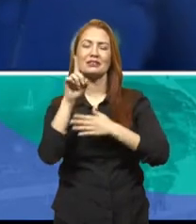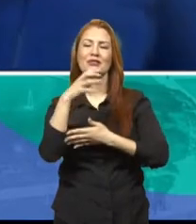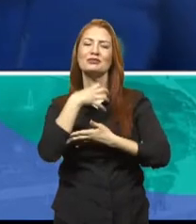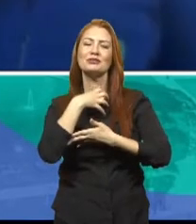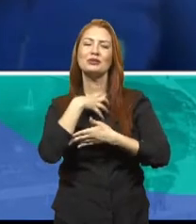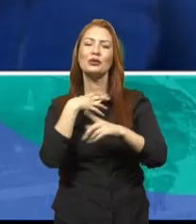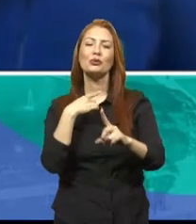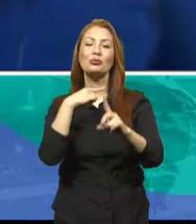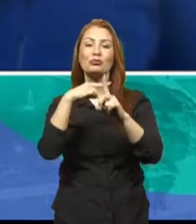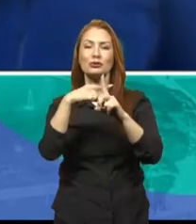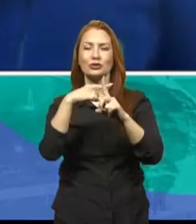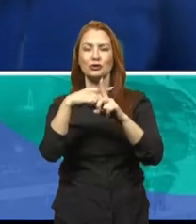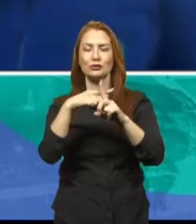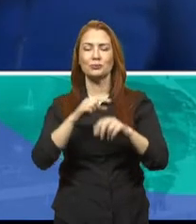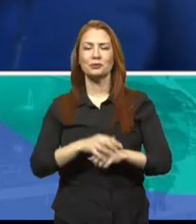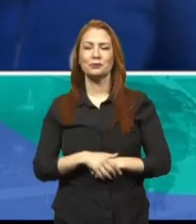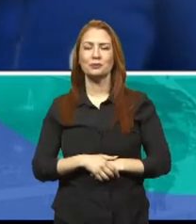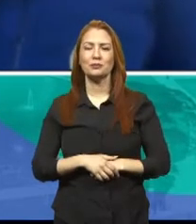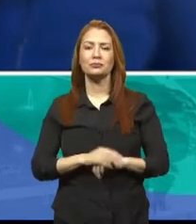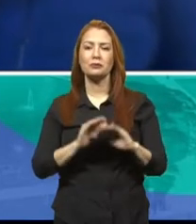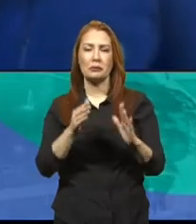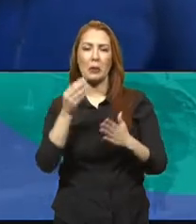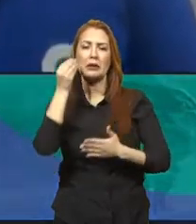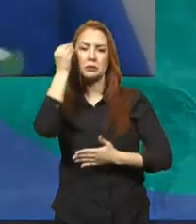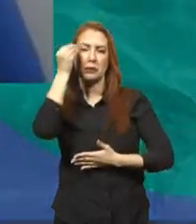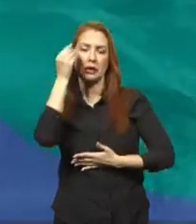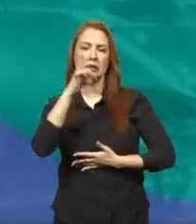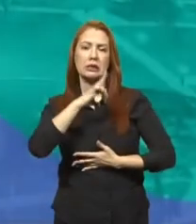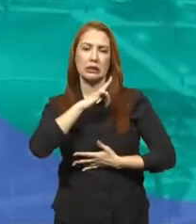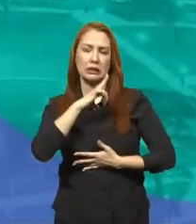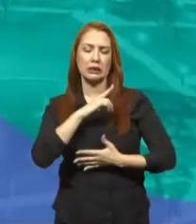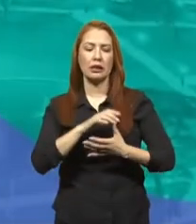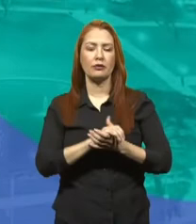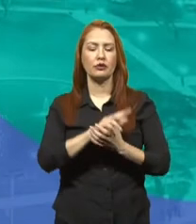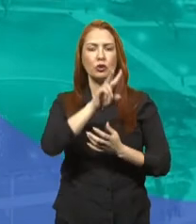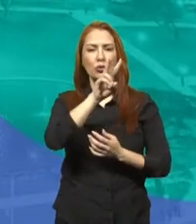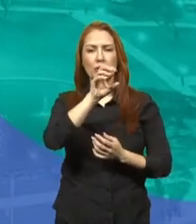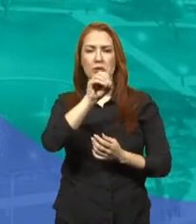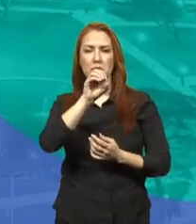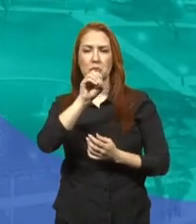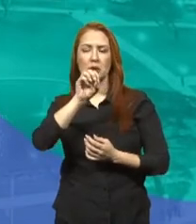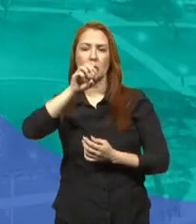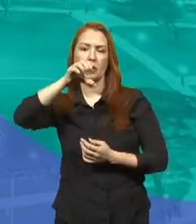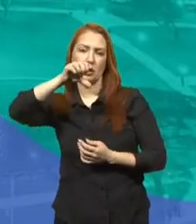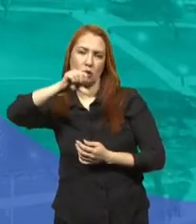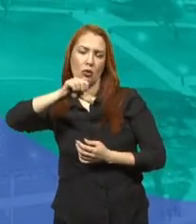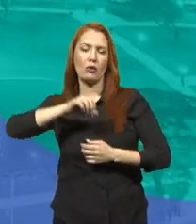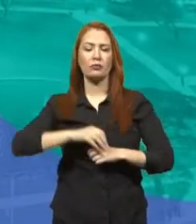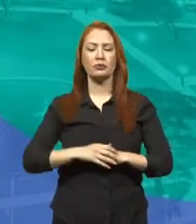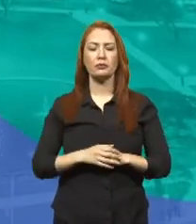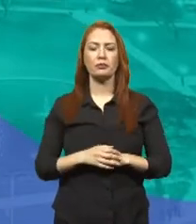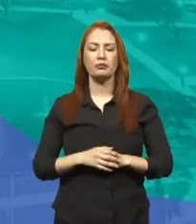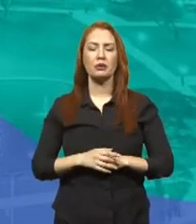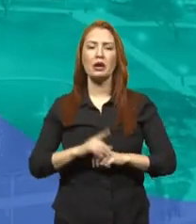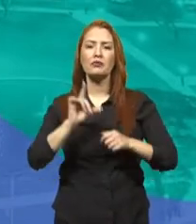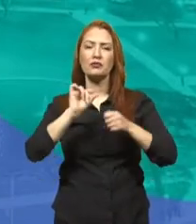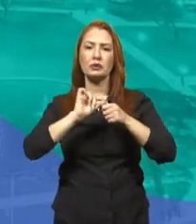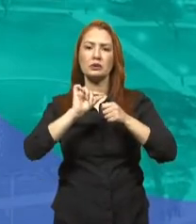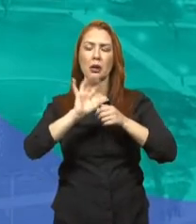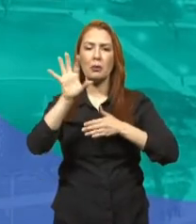Então, a experiência que nós tivemos, ó, lá em 2009, nós escrevemos um projeto para